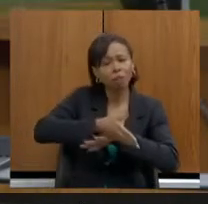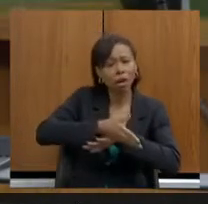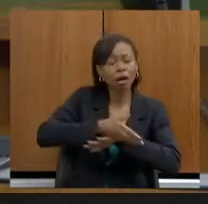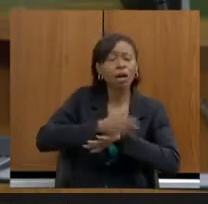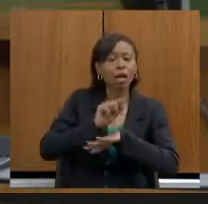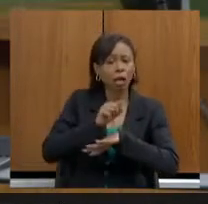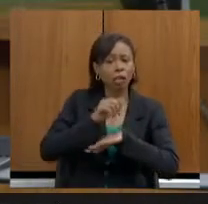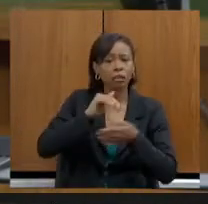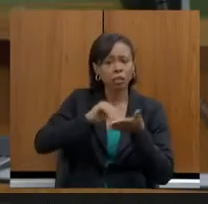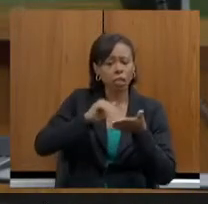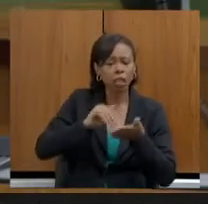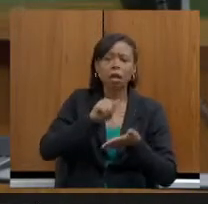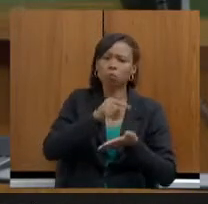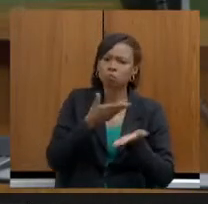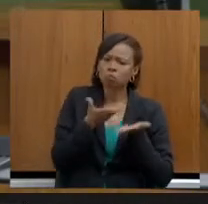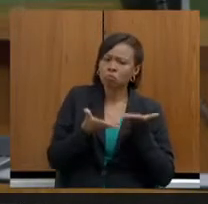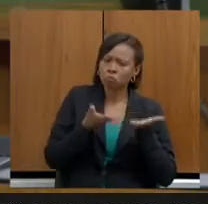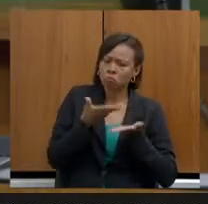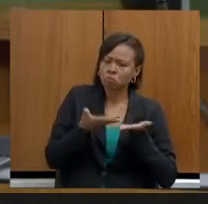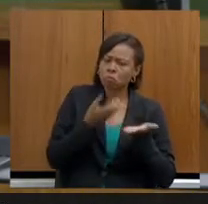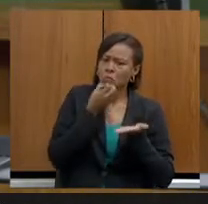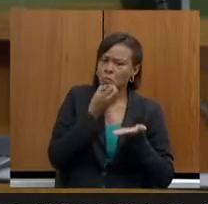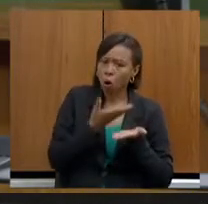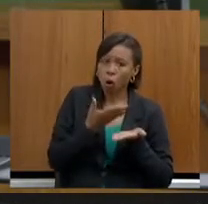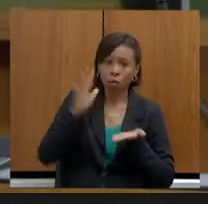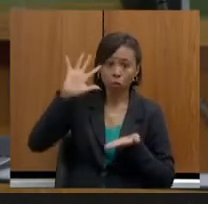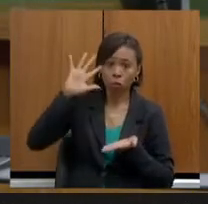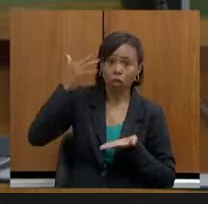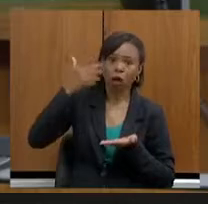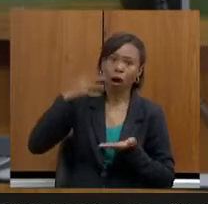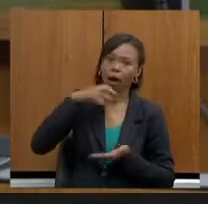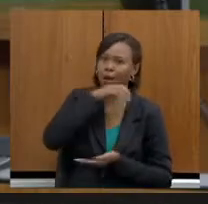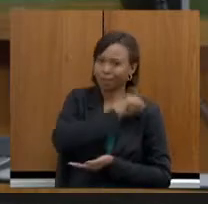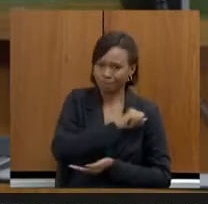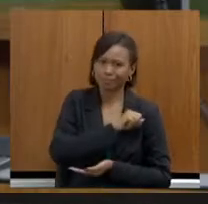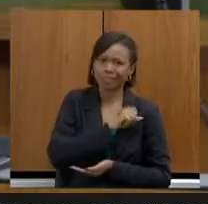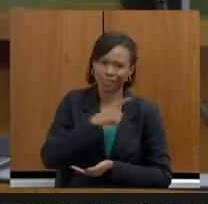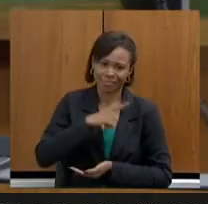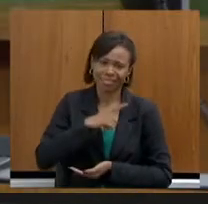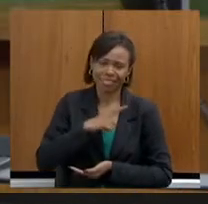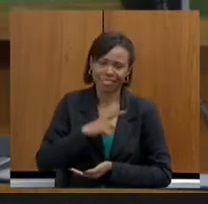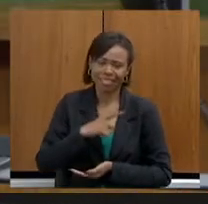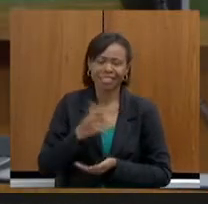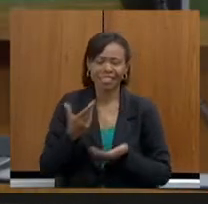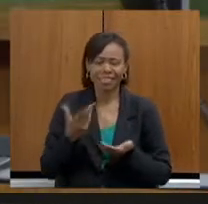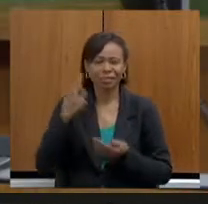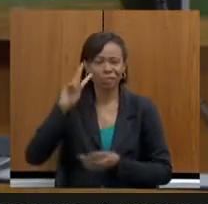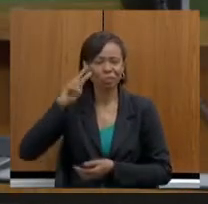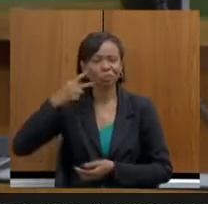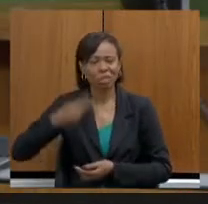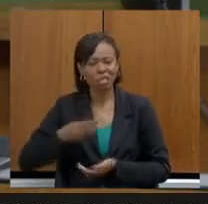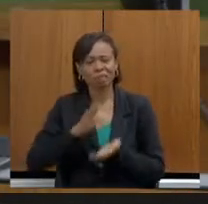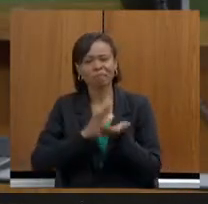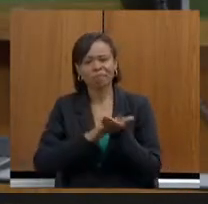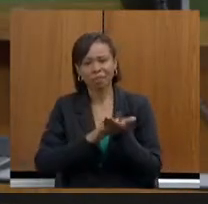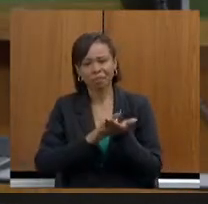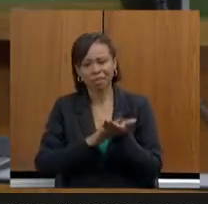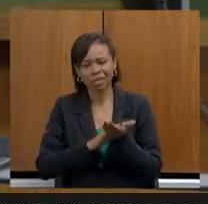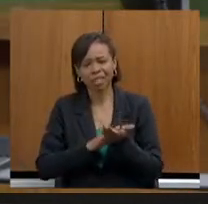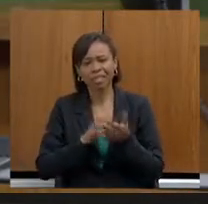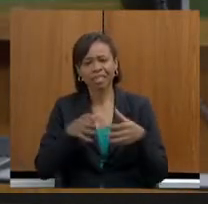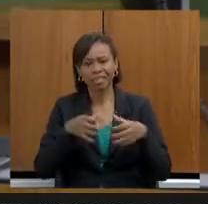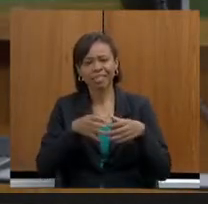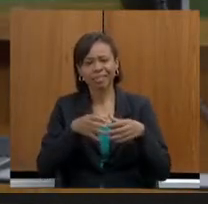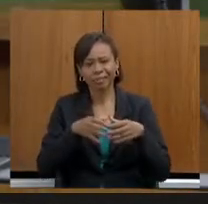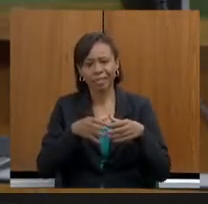muito adequado e sempre com soluções muito rápidas então eu quero deixar aqui meu reconhecimento e parabenizar e